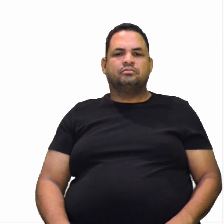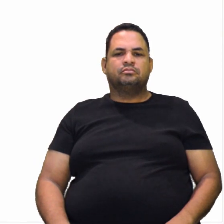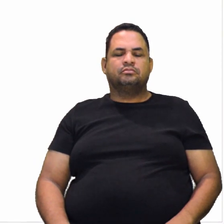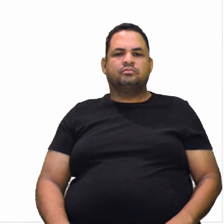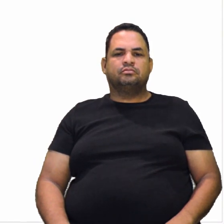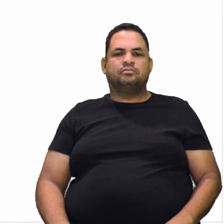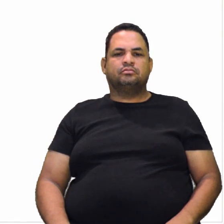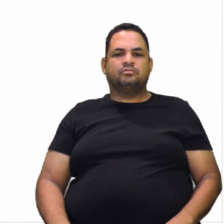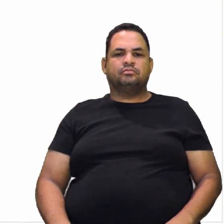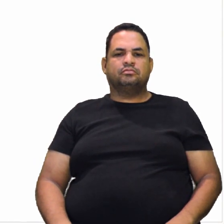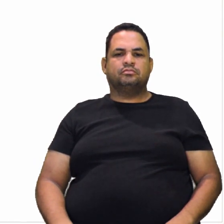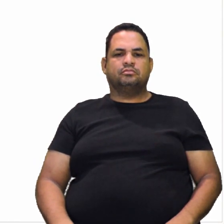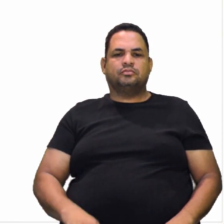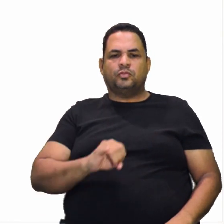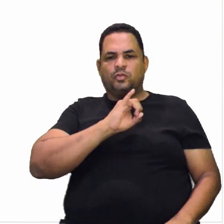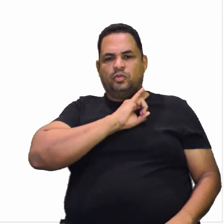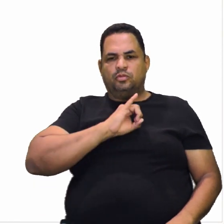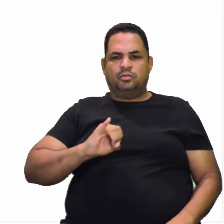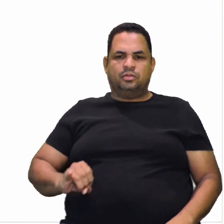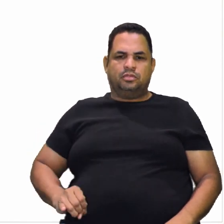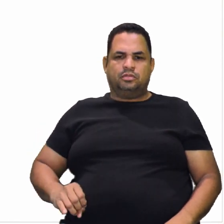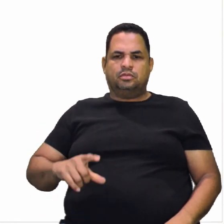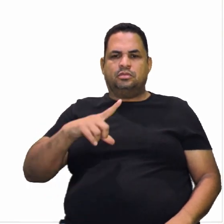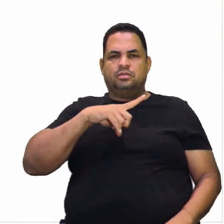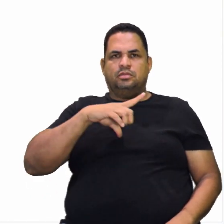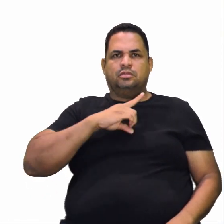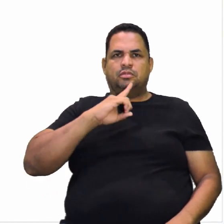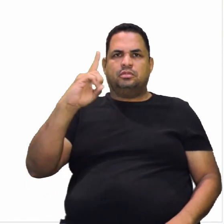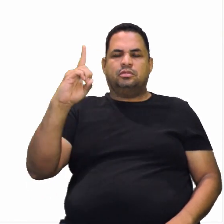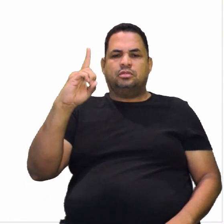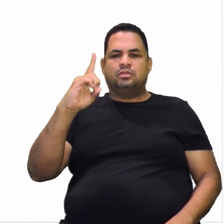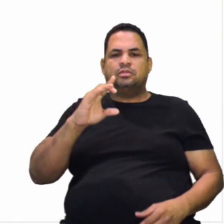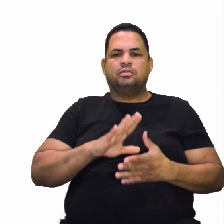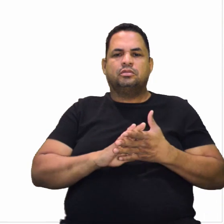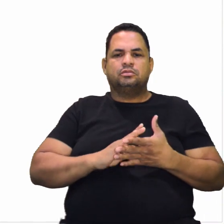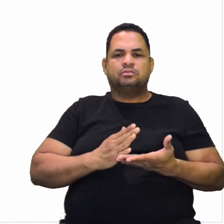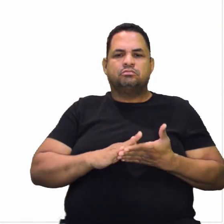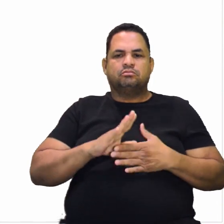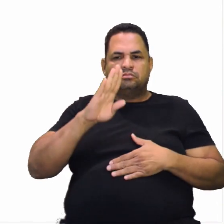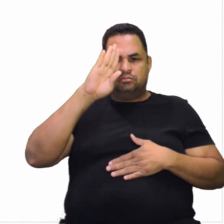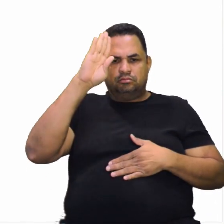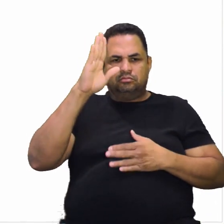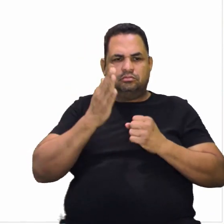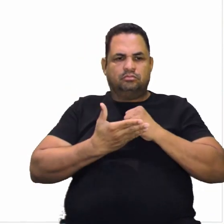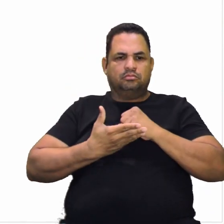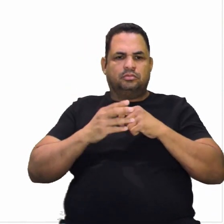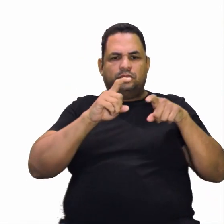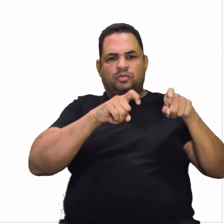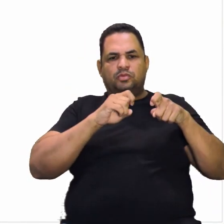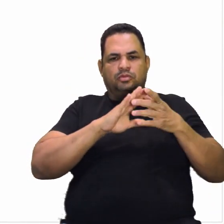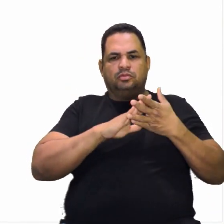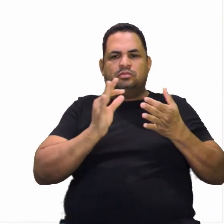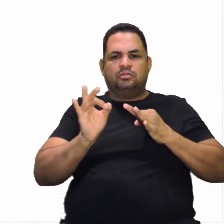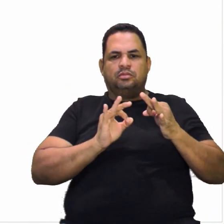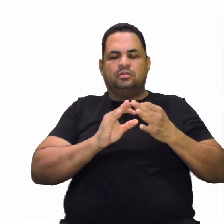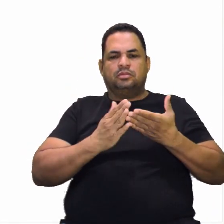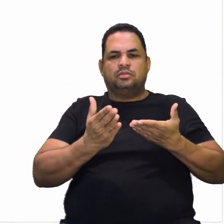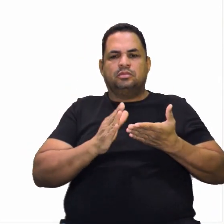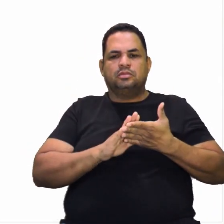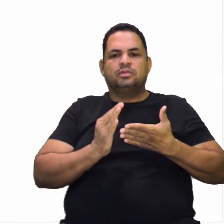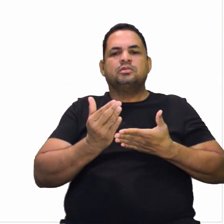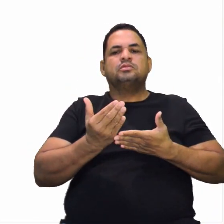Um império teocrático, baseado na agricultura e na regimentação de camponeses e escravos para